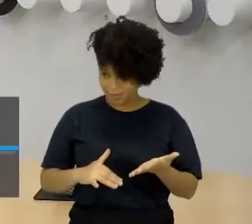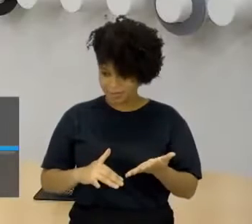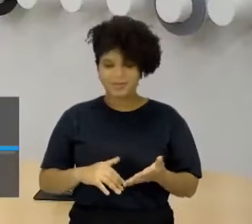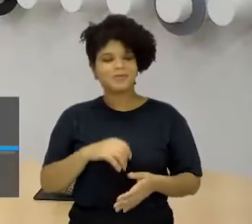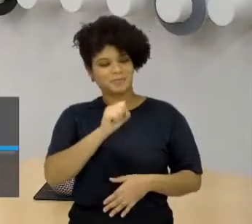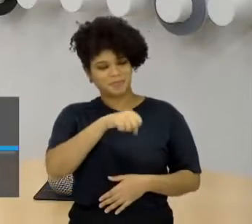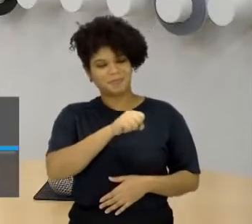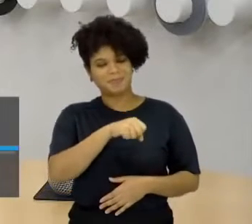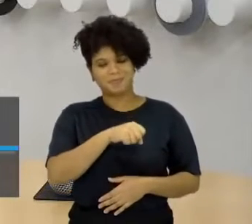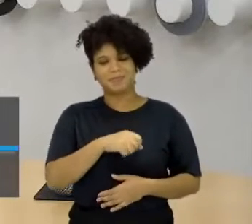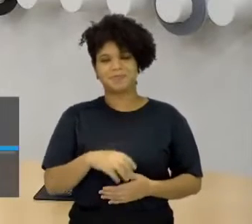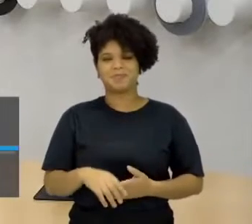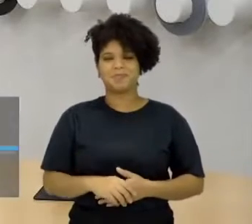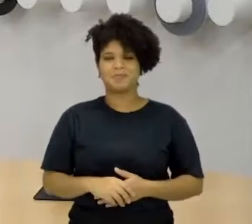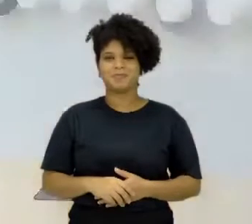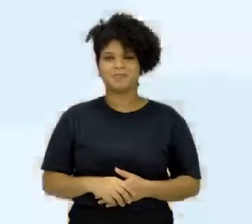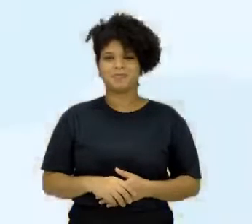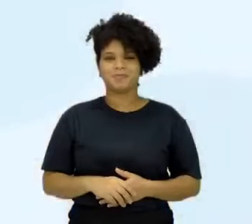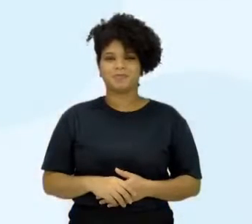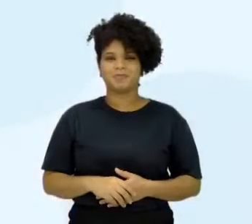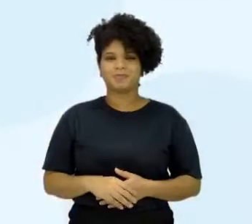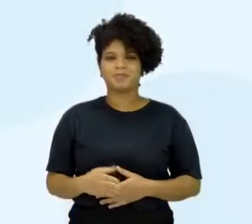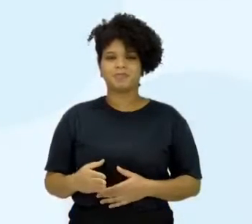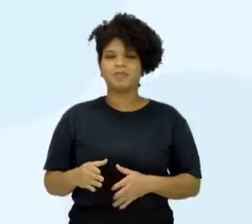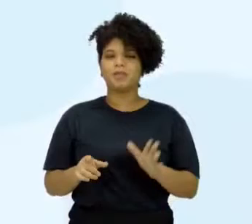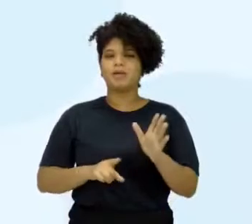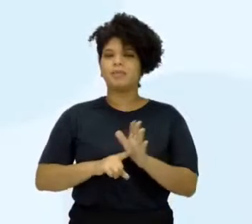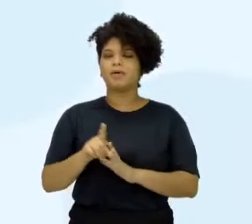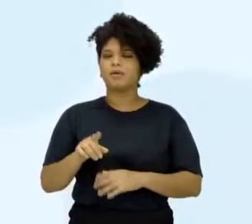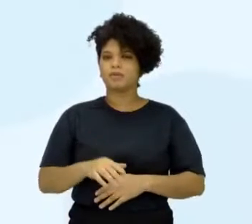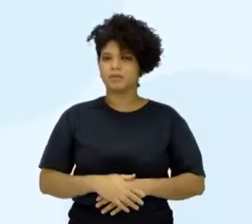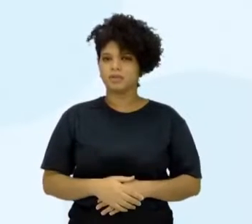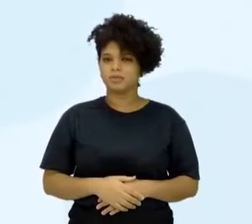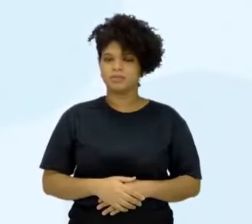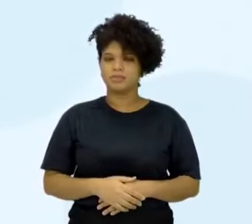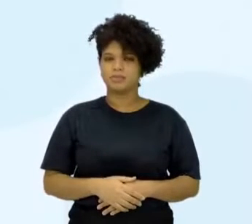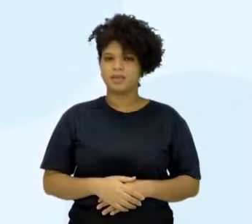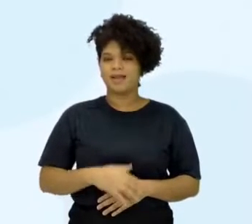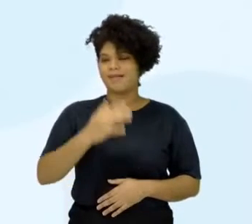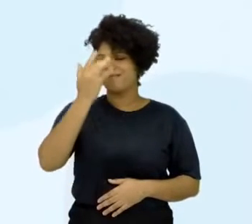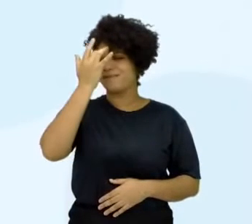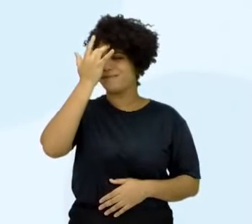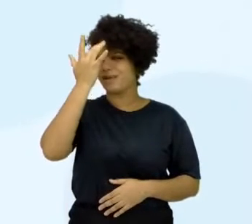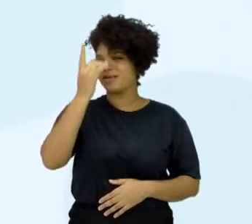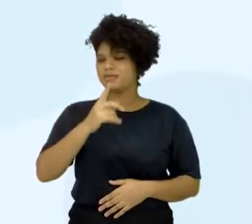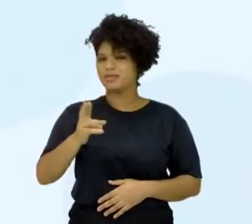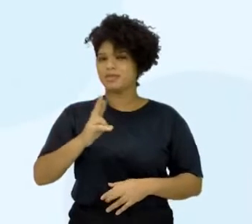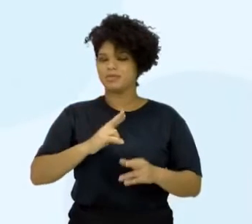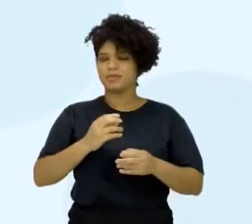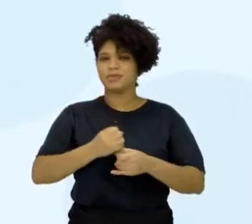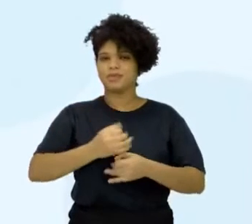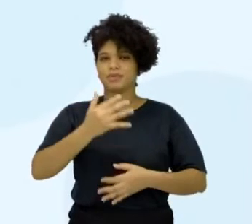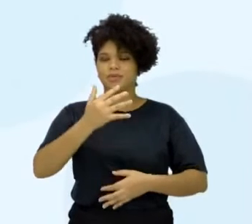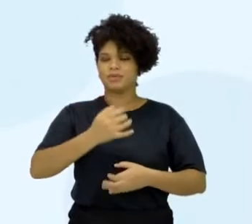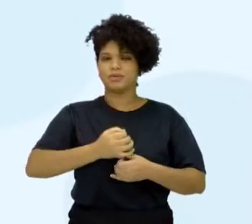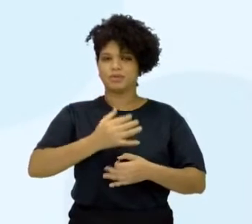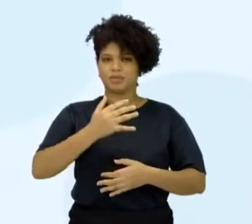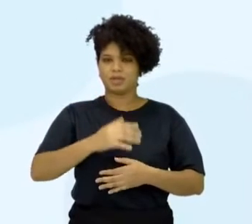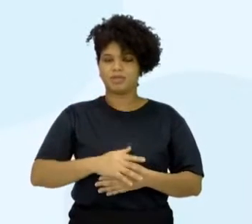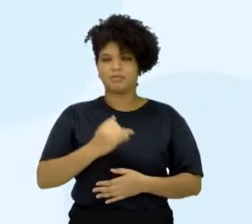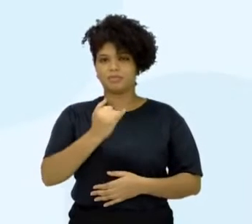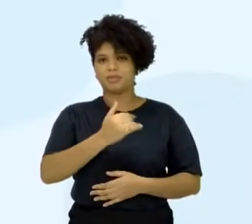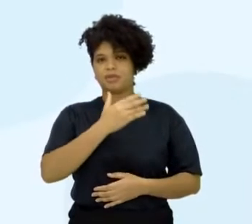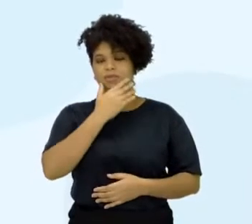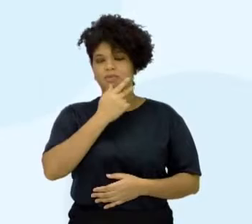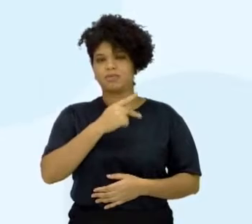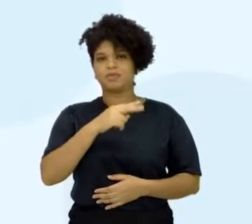Agora sim, né? Agora vamos sim, lá. Então tá bom. E a pergunta para vocês que está aí na tela, bem fácil, É só responder aqui no chat para a gente passar para o professor